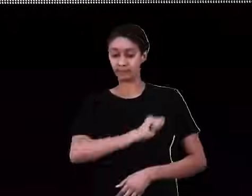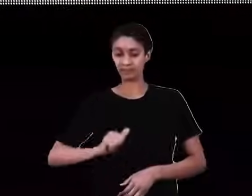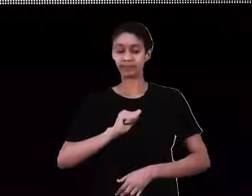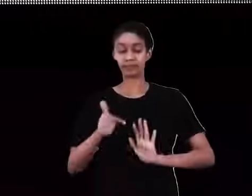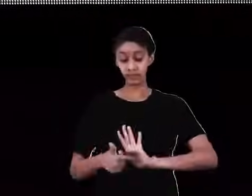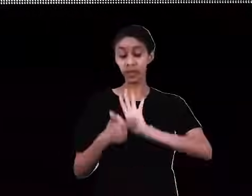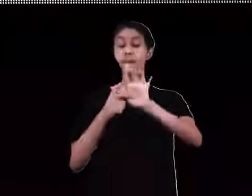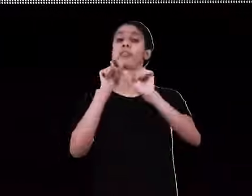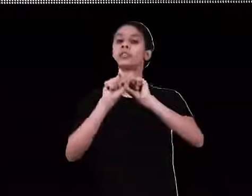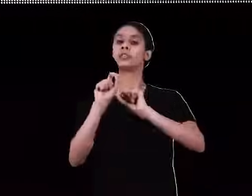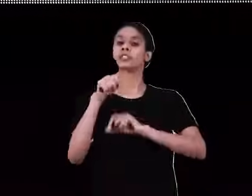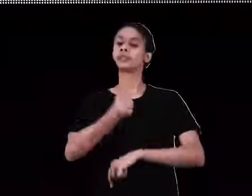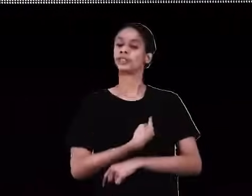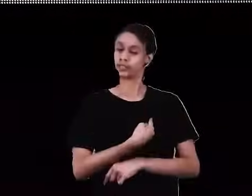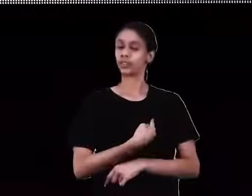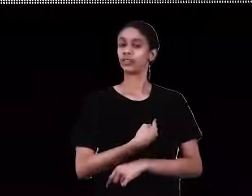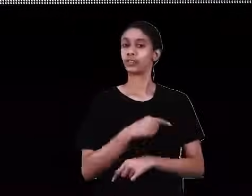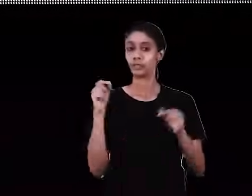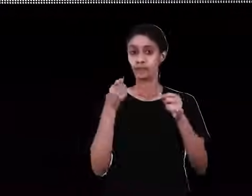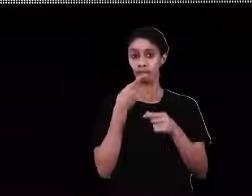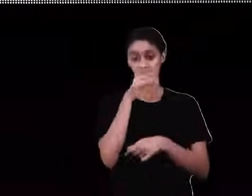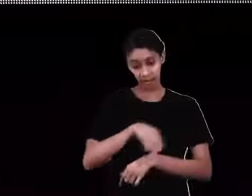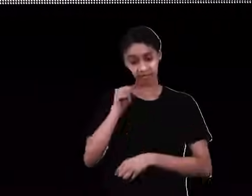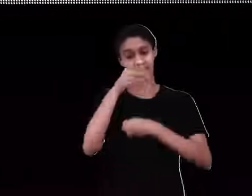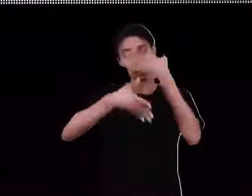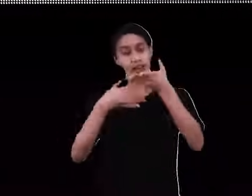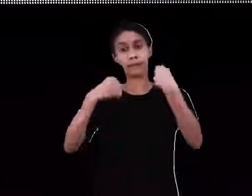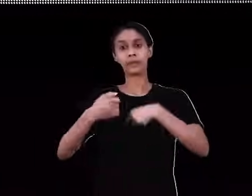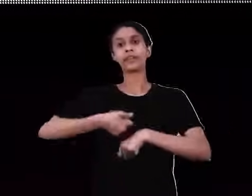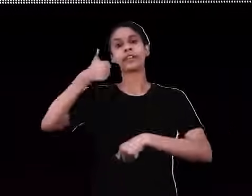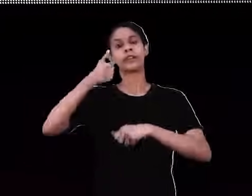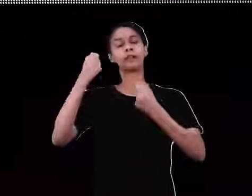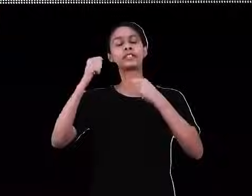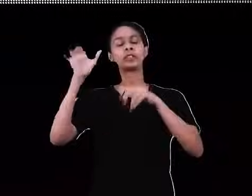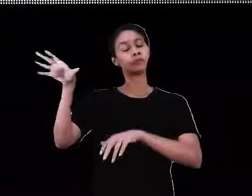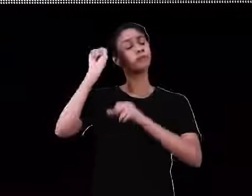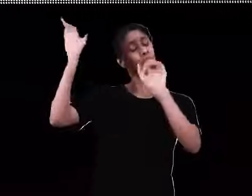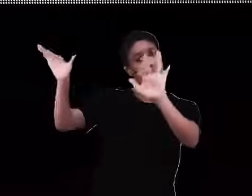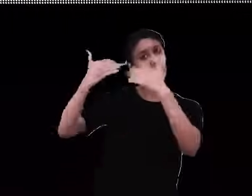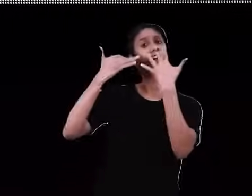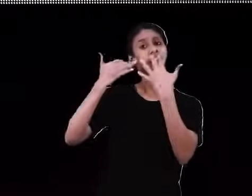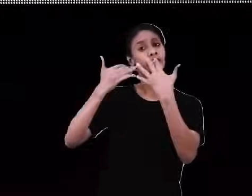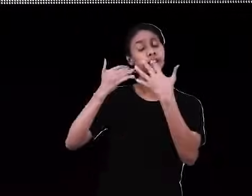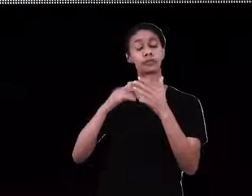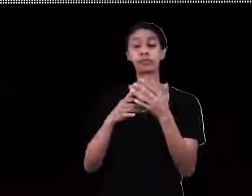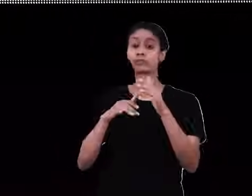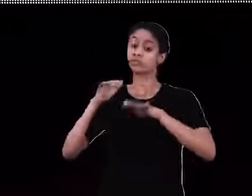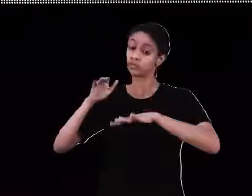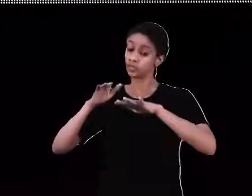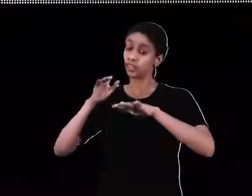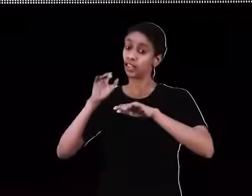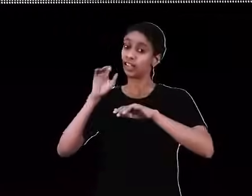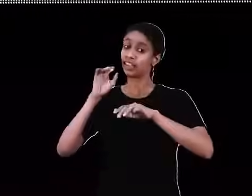gente, ensinando pra gente que pra falar primeiro a gente vai ter que aprender a ouvir. E às vezes ouvir uma pessoa